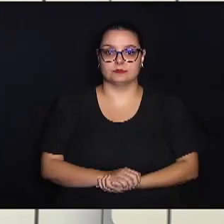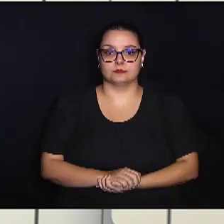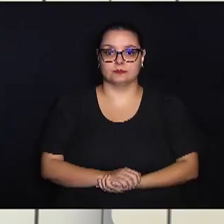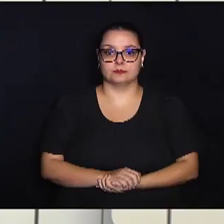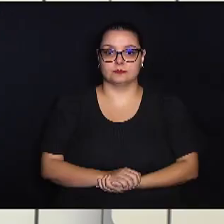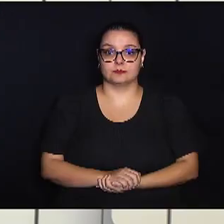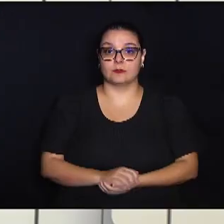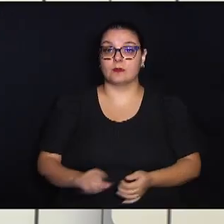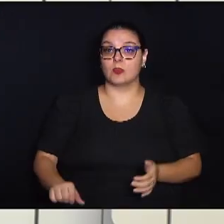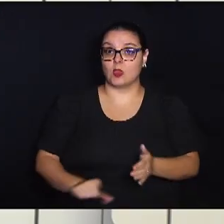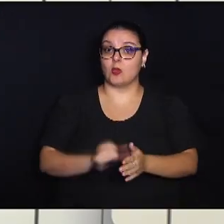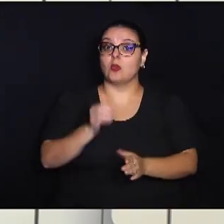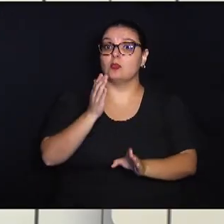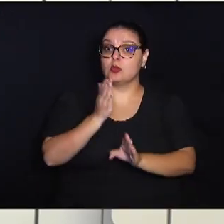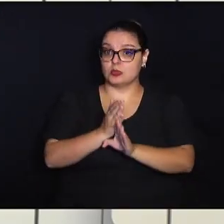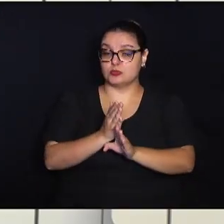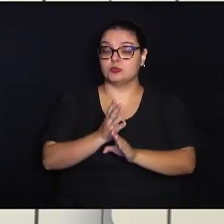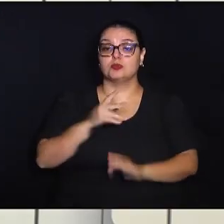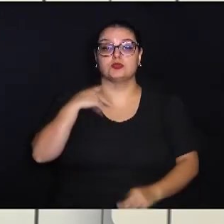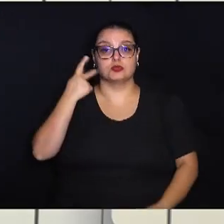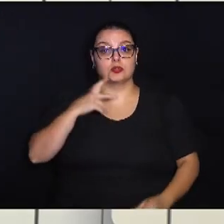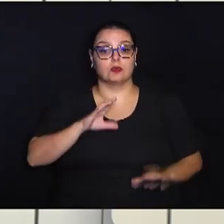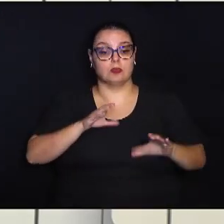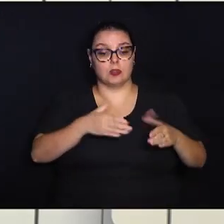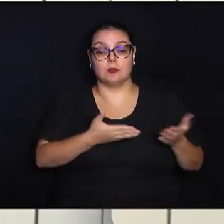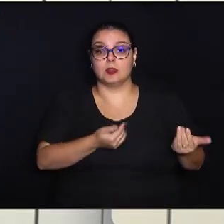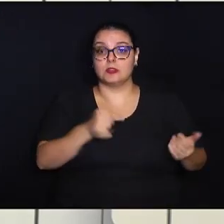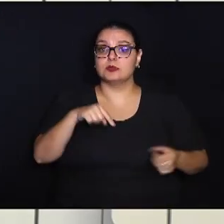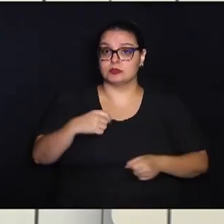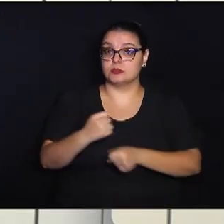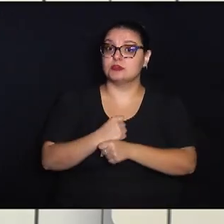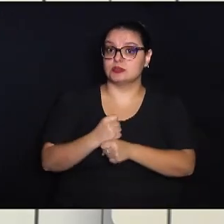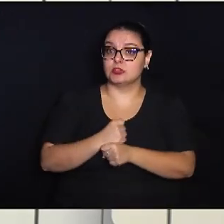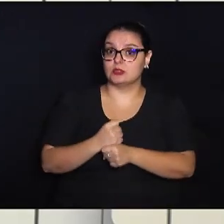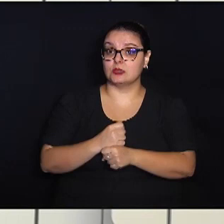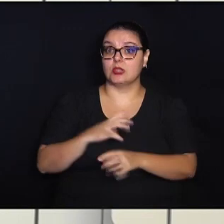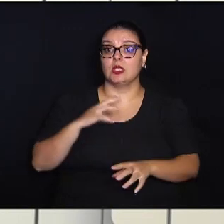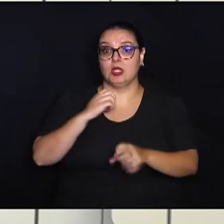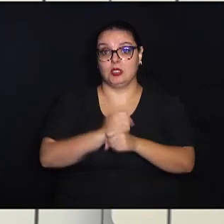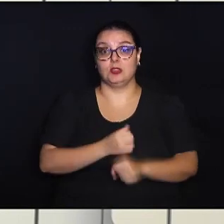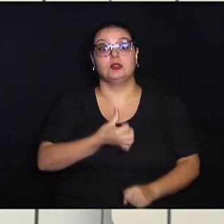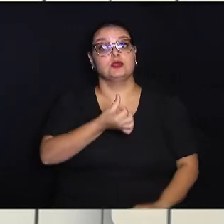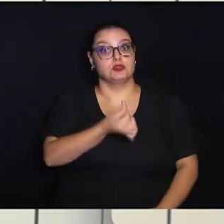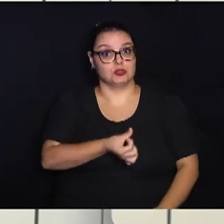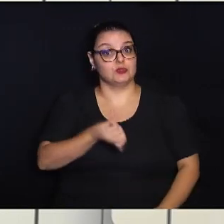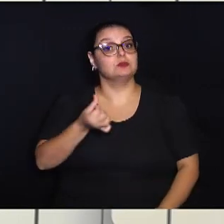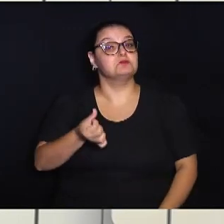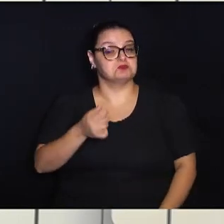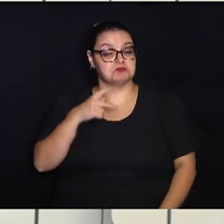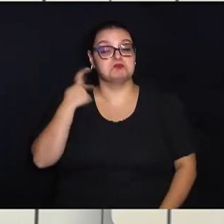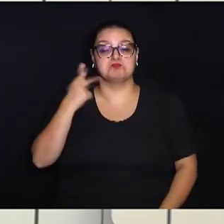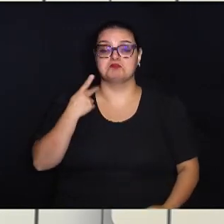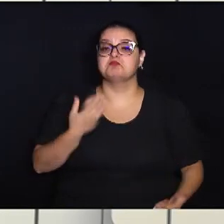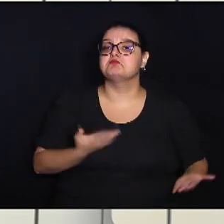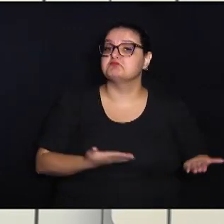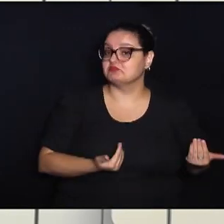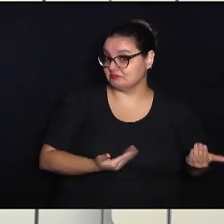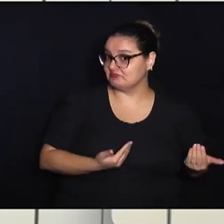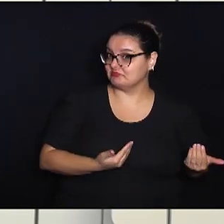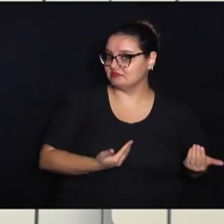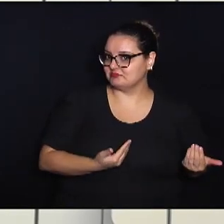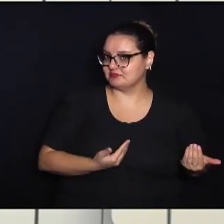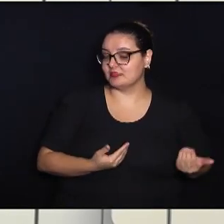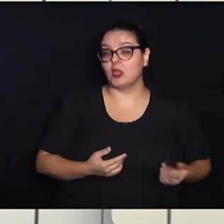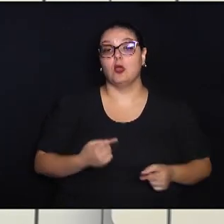O primeiro encontro do Parlamento Jovem deste ano reuniu 66 jovens parlamentares. Isso